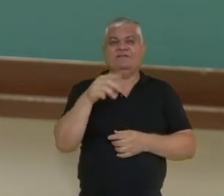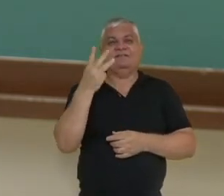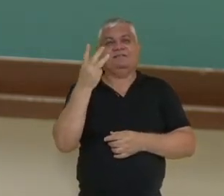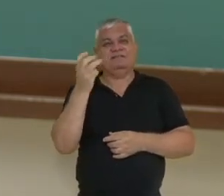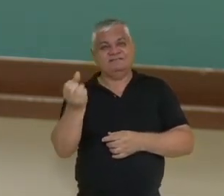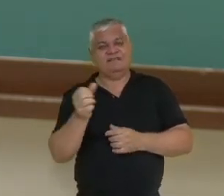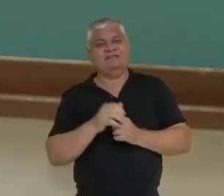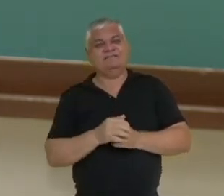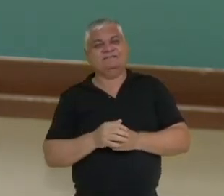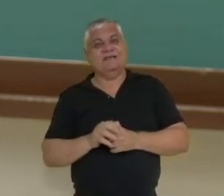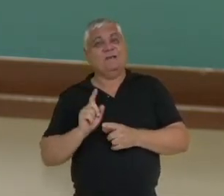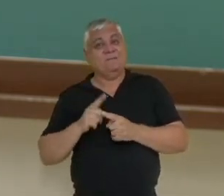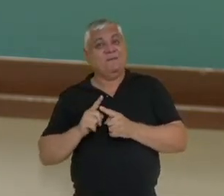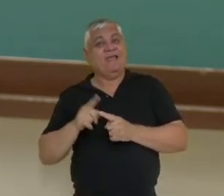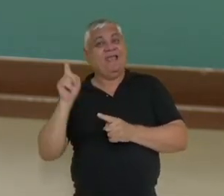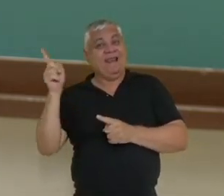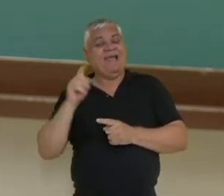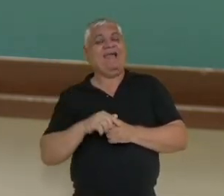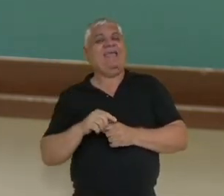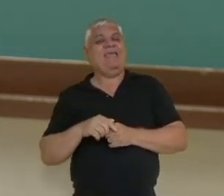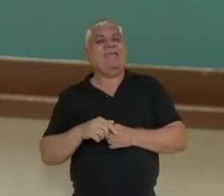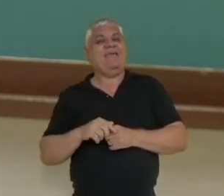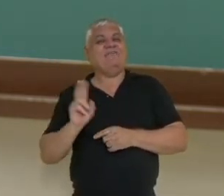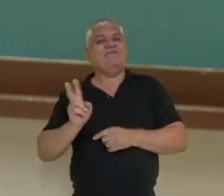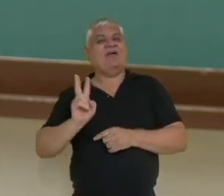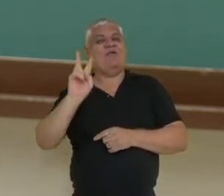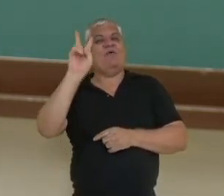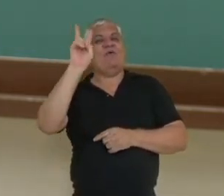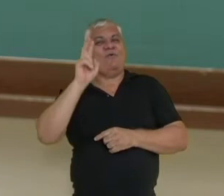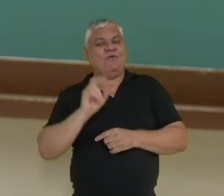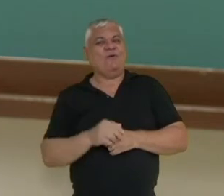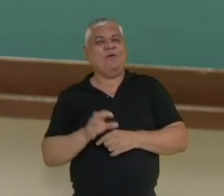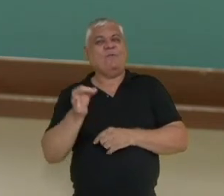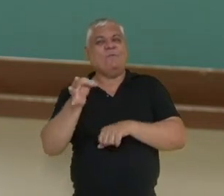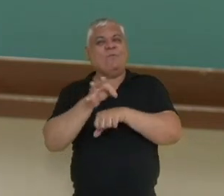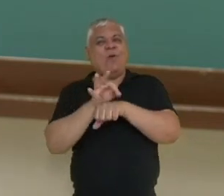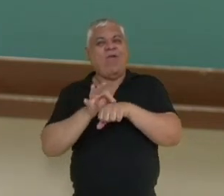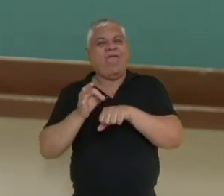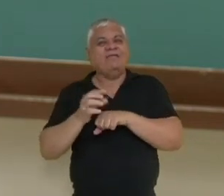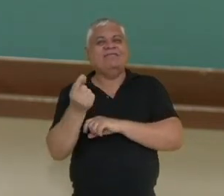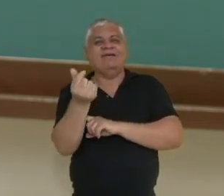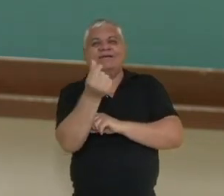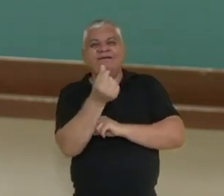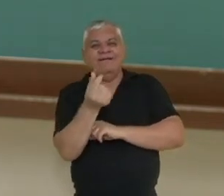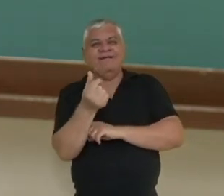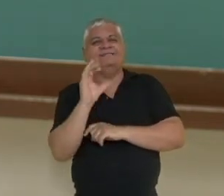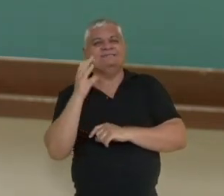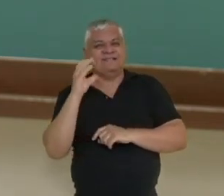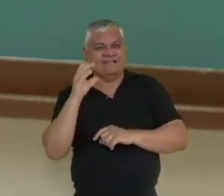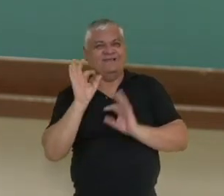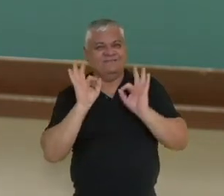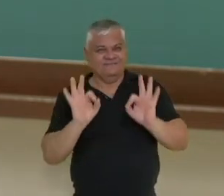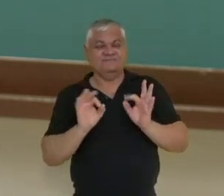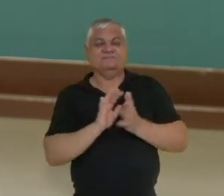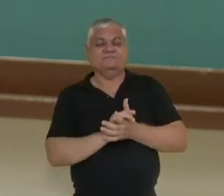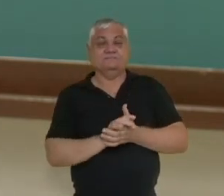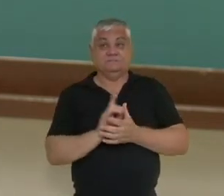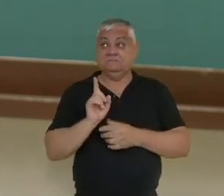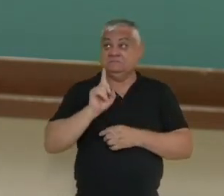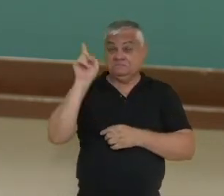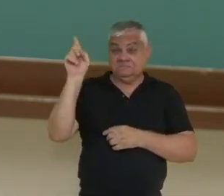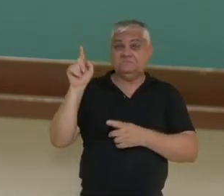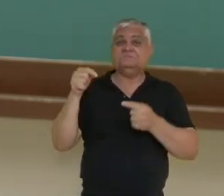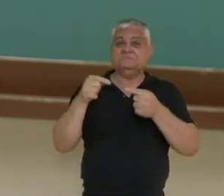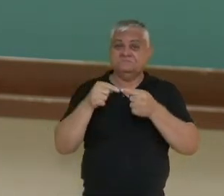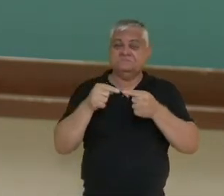que o nosso sistema monetário também trabalha com moedas, né? Também trabalha com centavos. Então, neste caso,